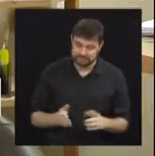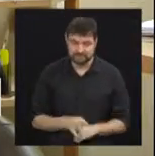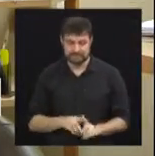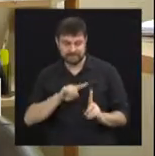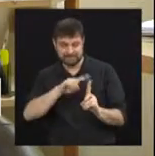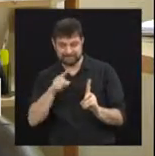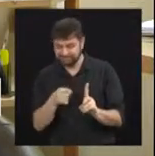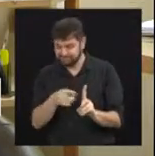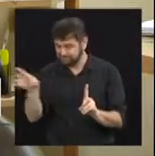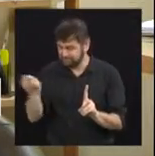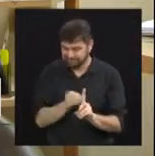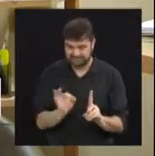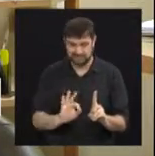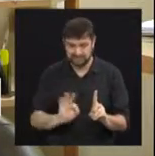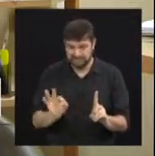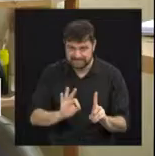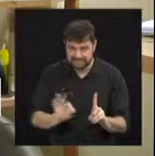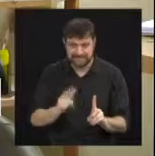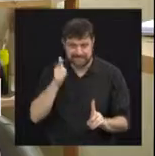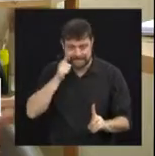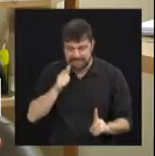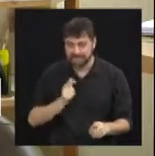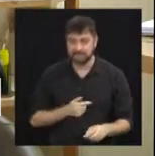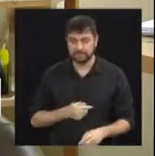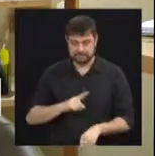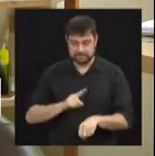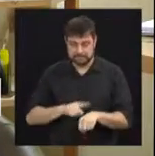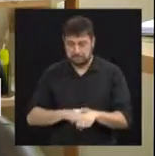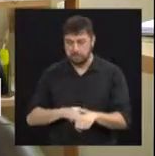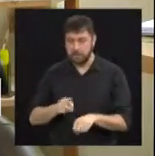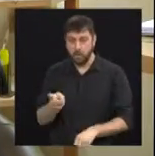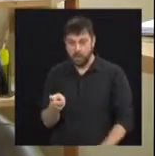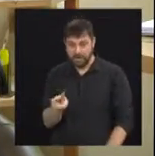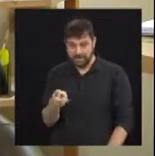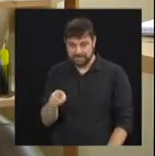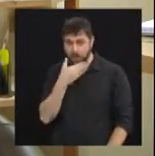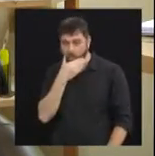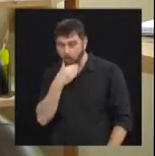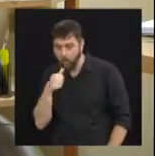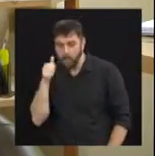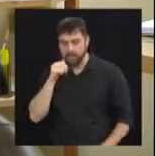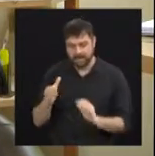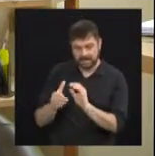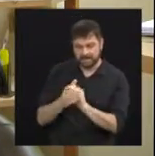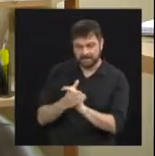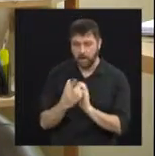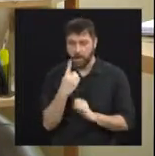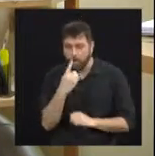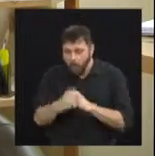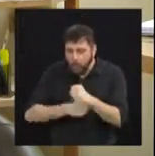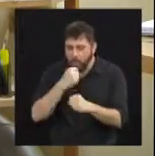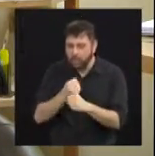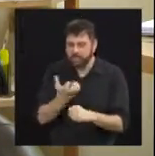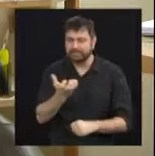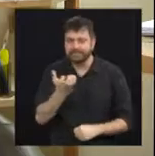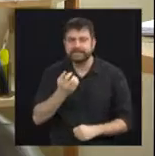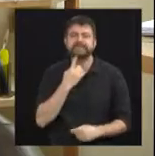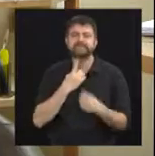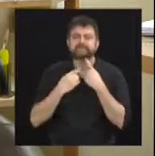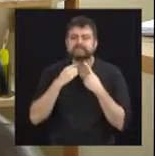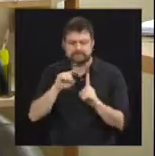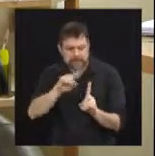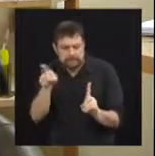é a situação que nós definimos em que um casal busca a gravidez por um período de 12 meses, de um ano,